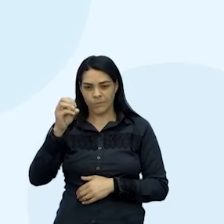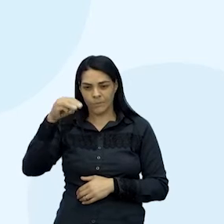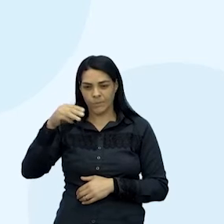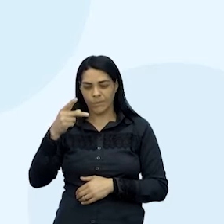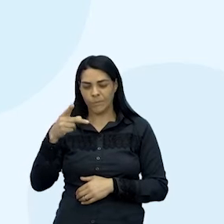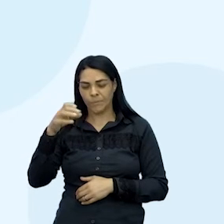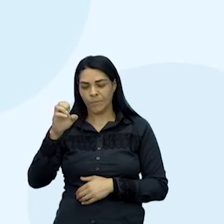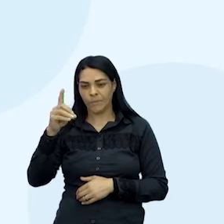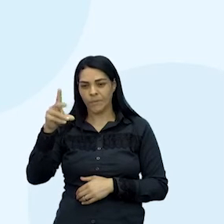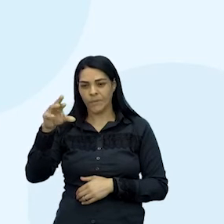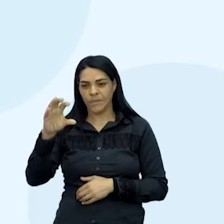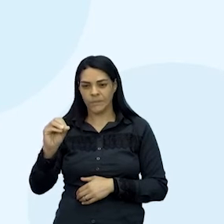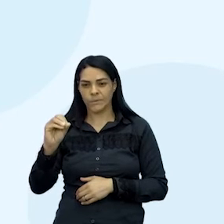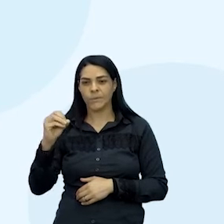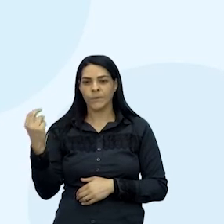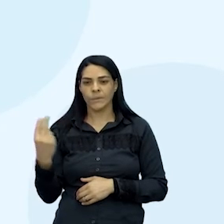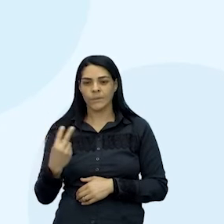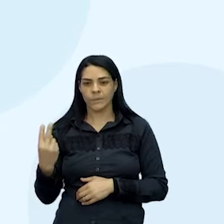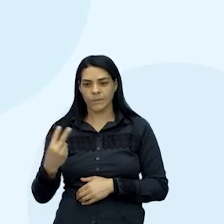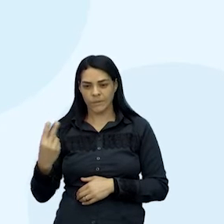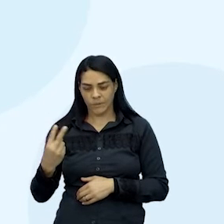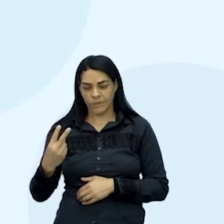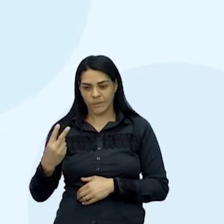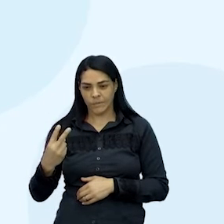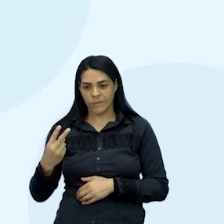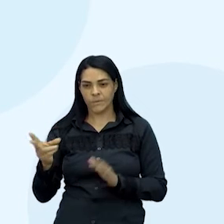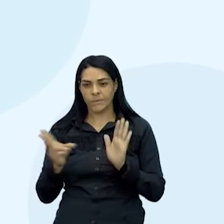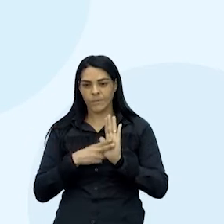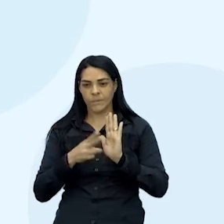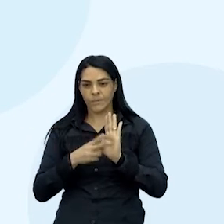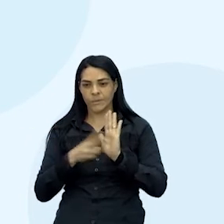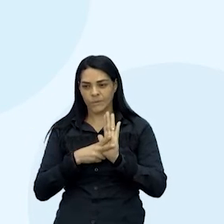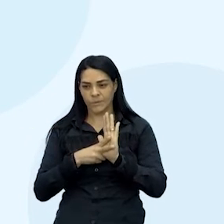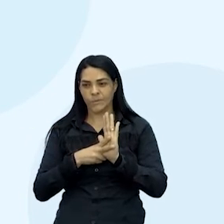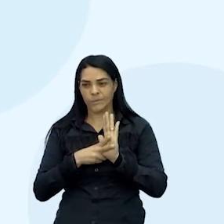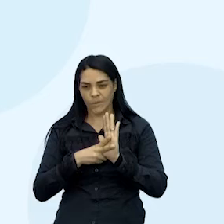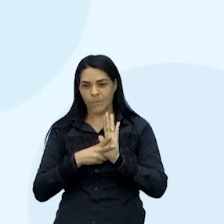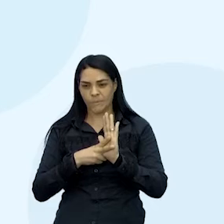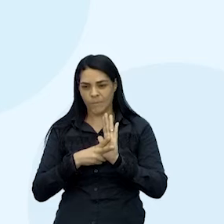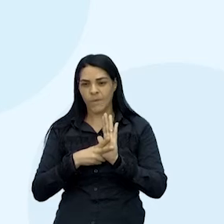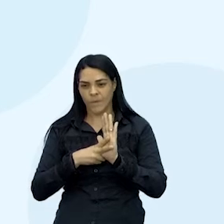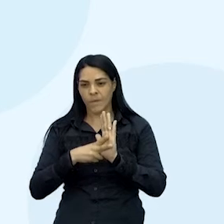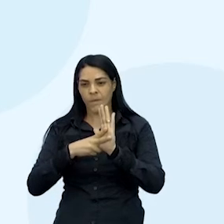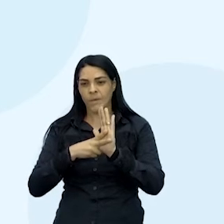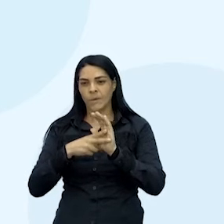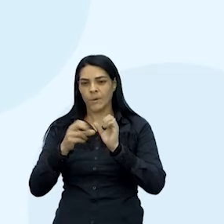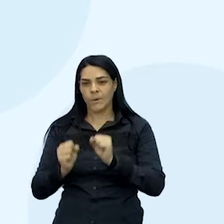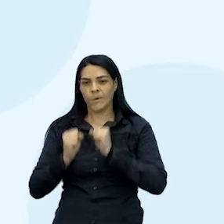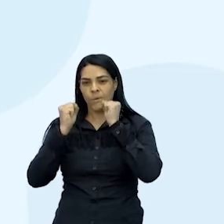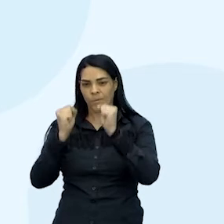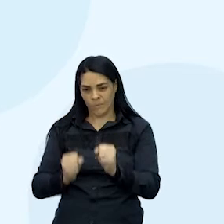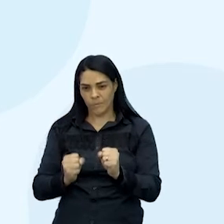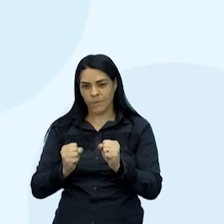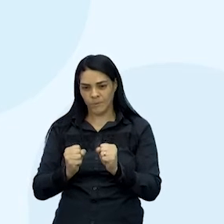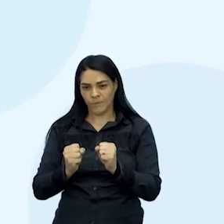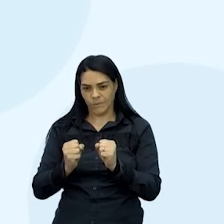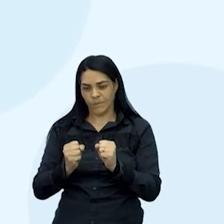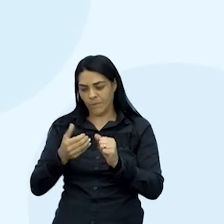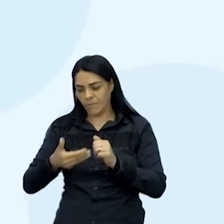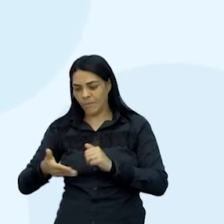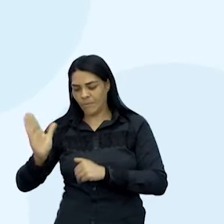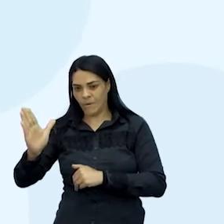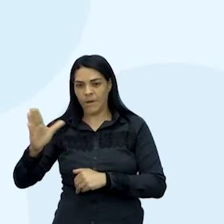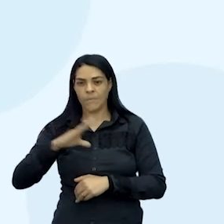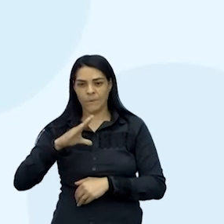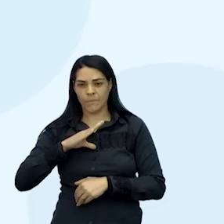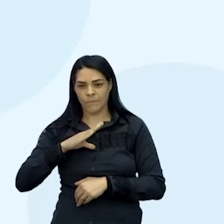Dom Pedro II. Então, quem assumiu o poder no Brasil foram os regentes. O Dom Pedro I vai para Portugal resolver um monte